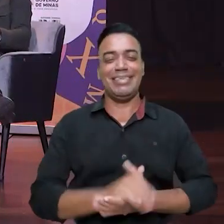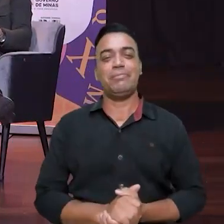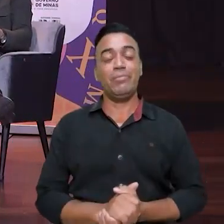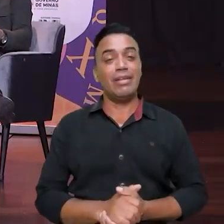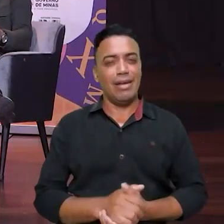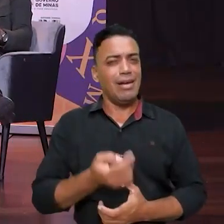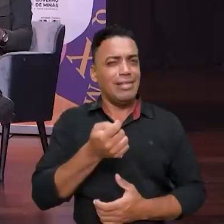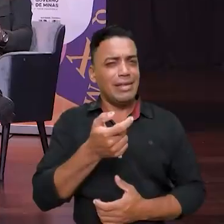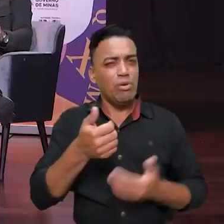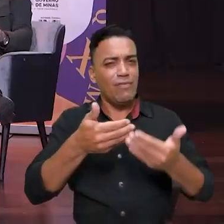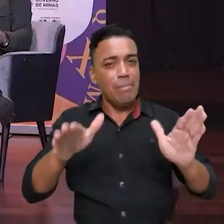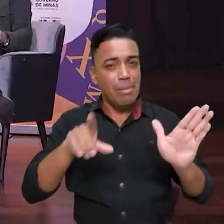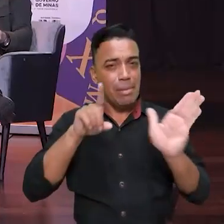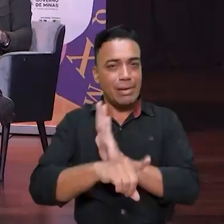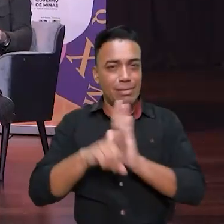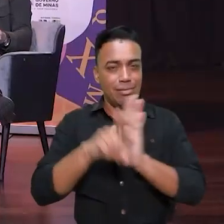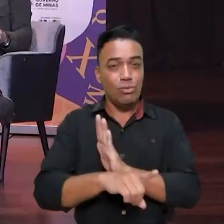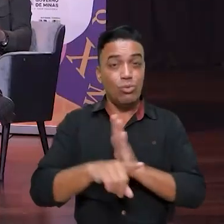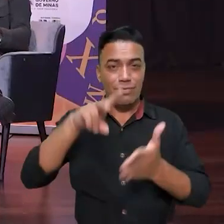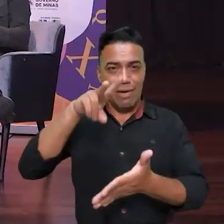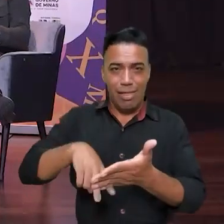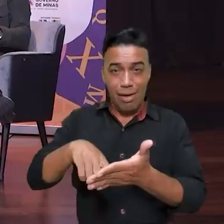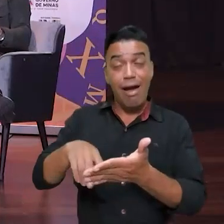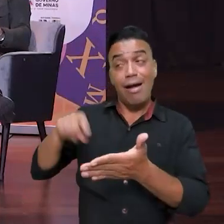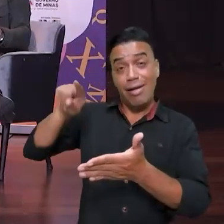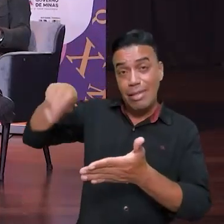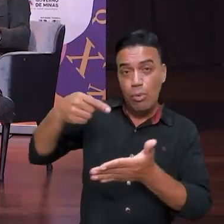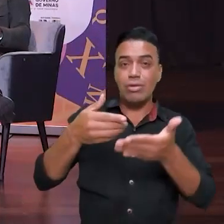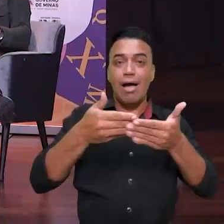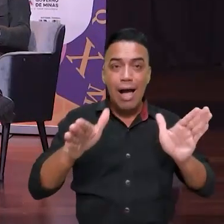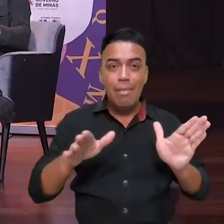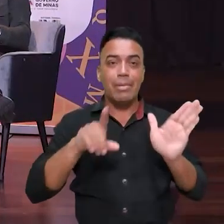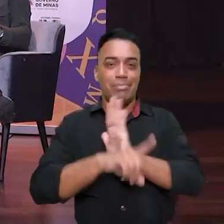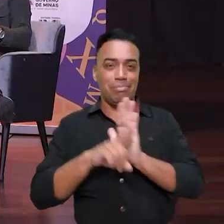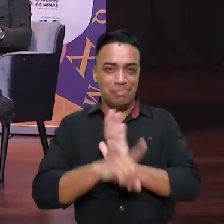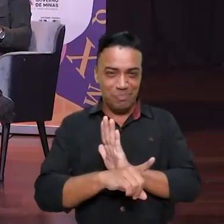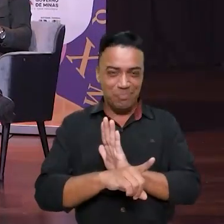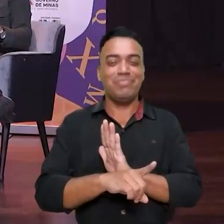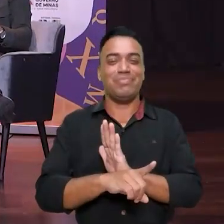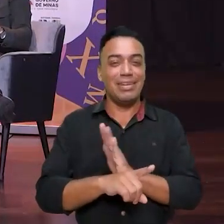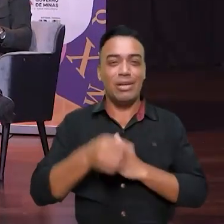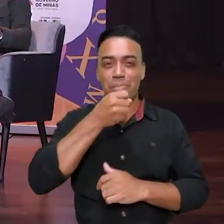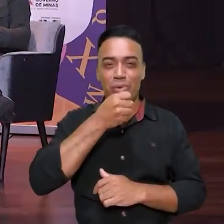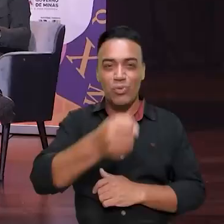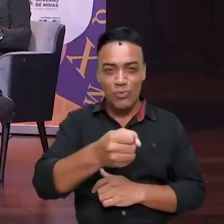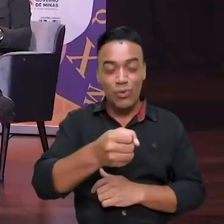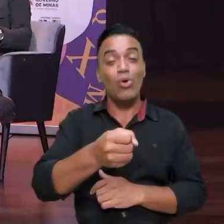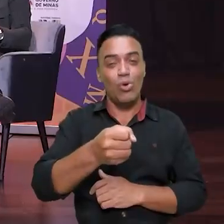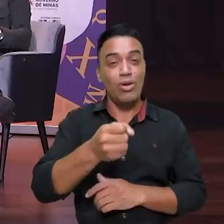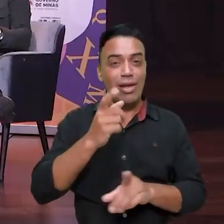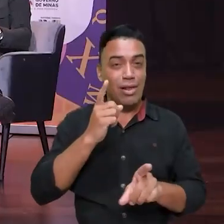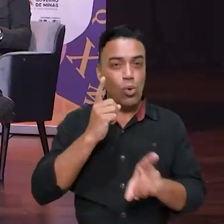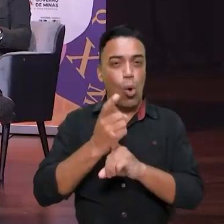Daqui a pouquinho a gente vai abrir para perguntas também, depois da leitura do Jefferson. Então, a gente tem o microfone, enquanto ele